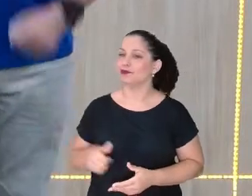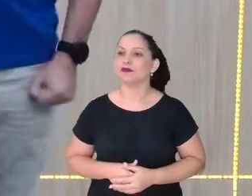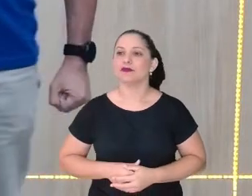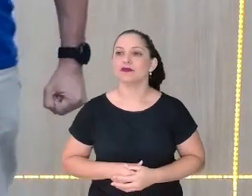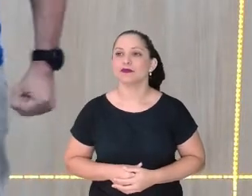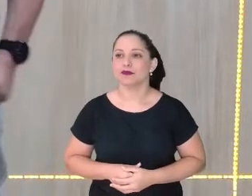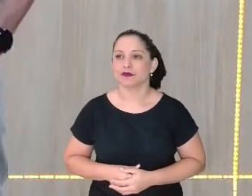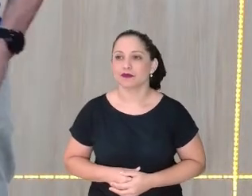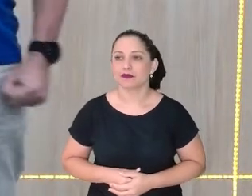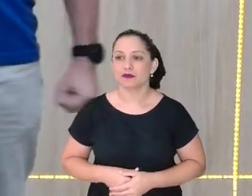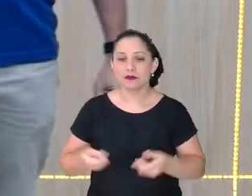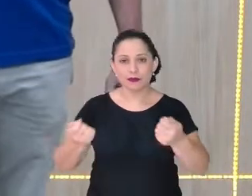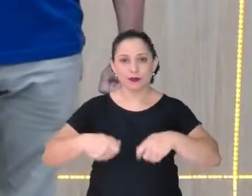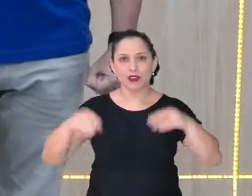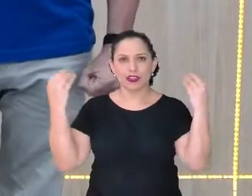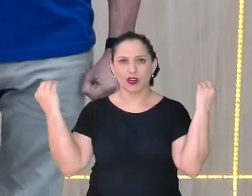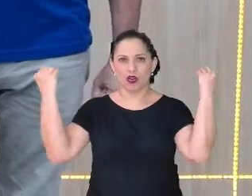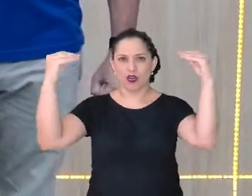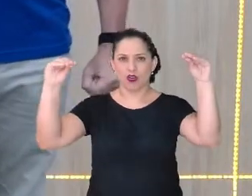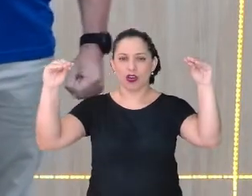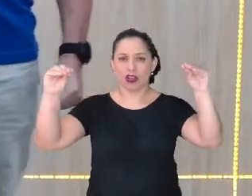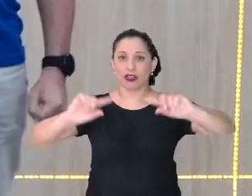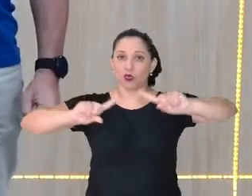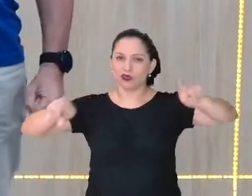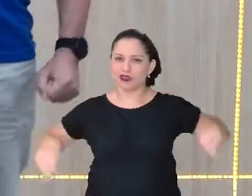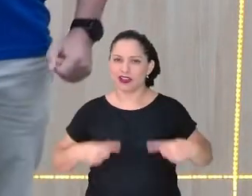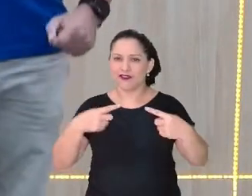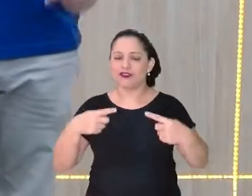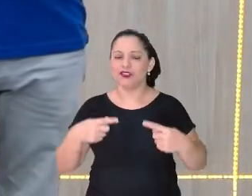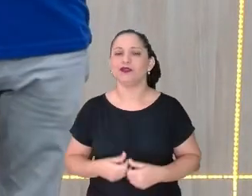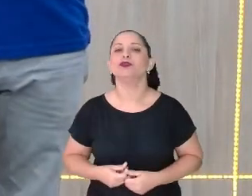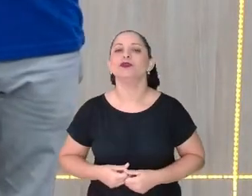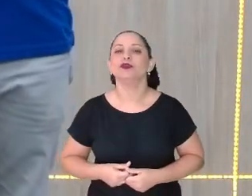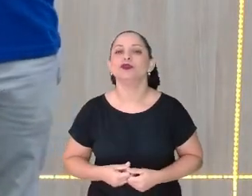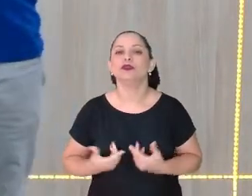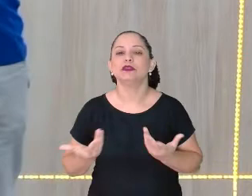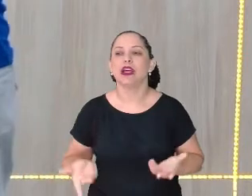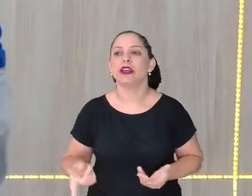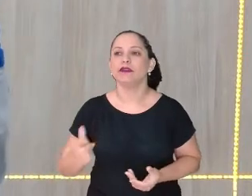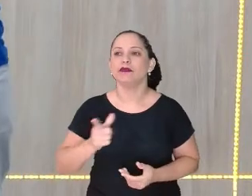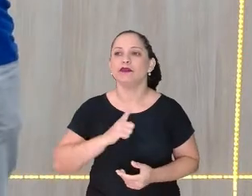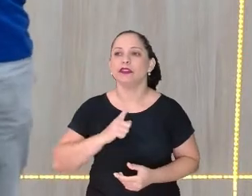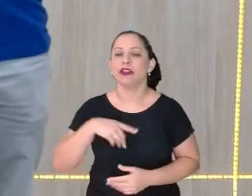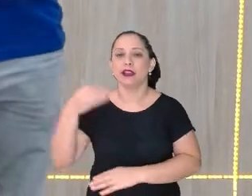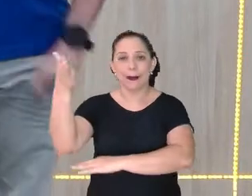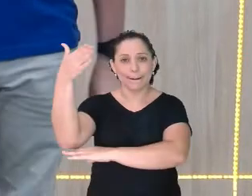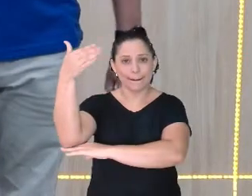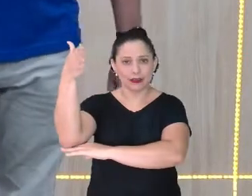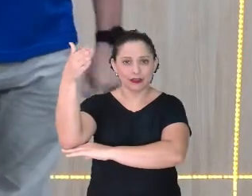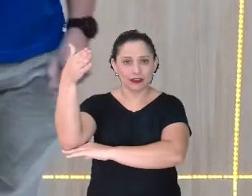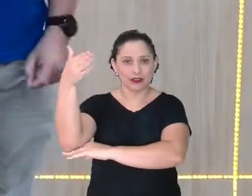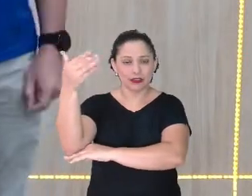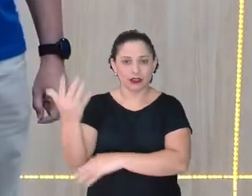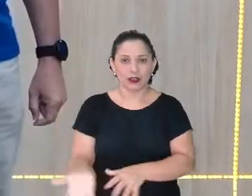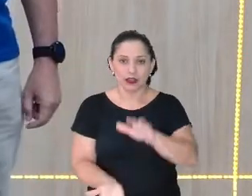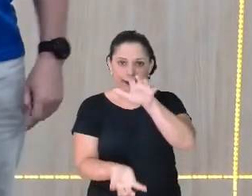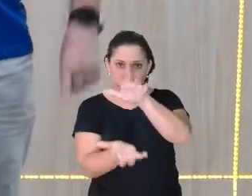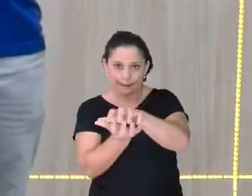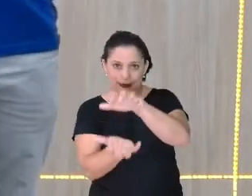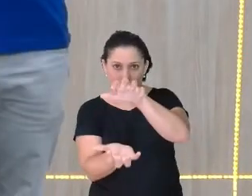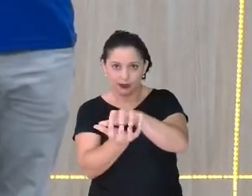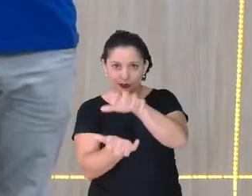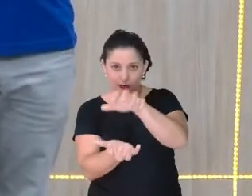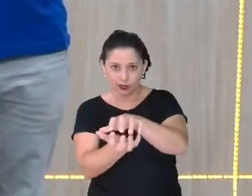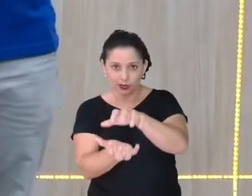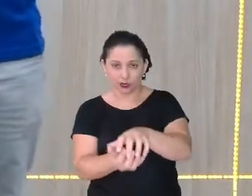feito o desafio, Vanessa. Na bandeira do estado de Pernambuco, tem